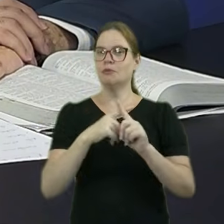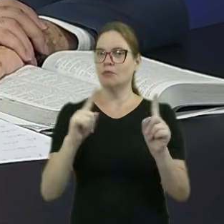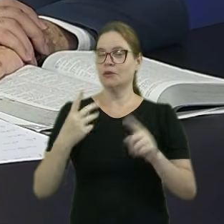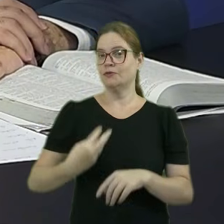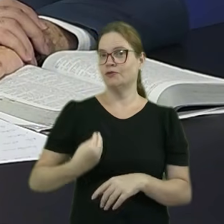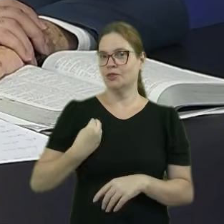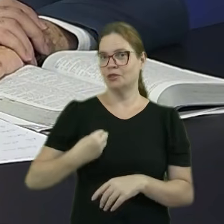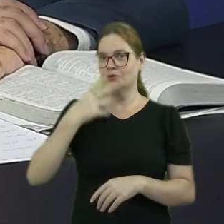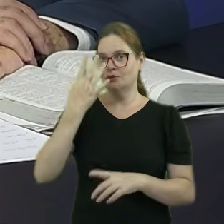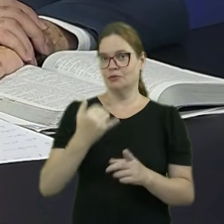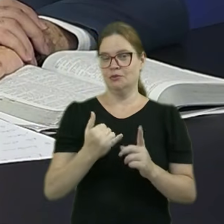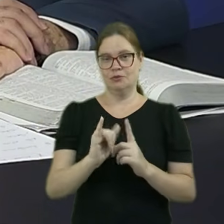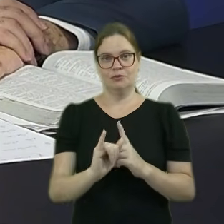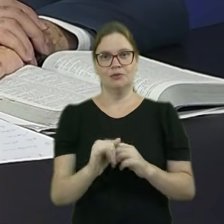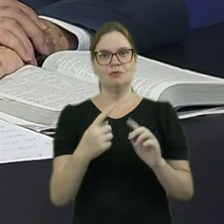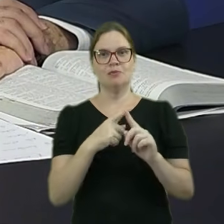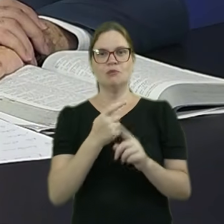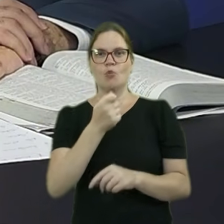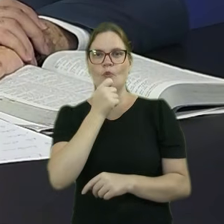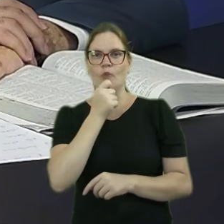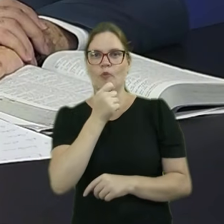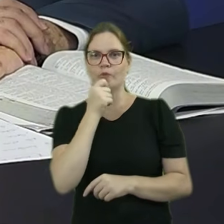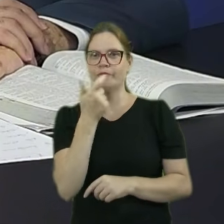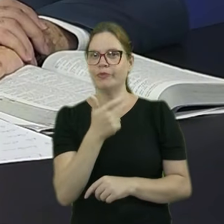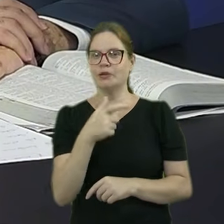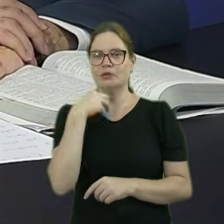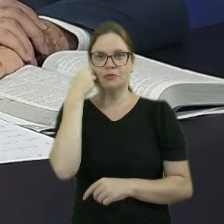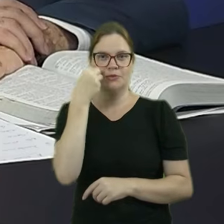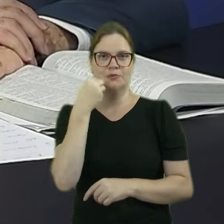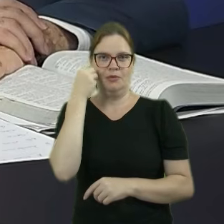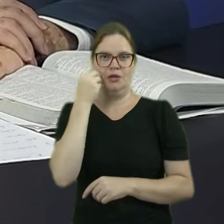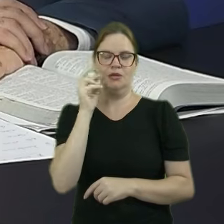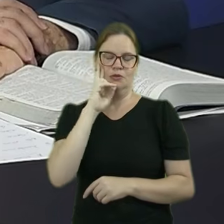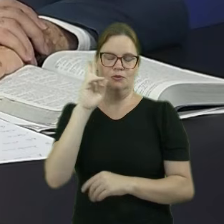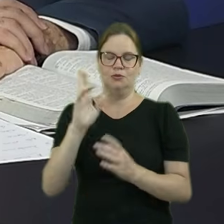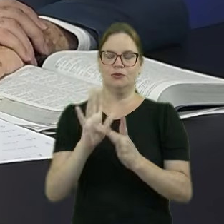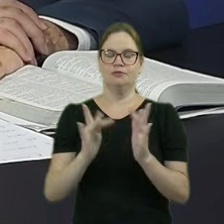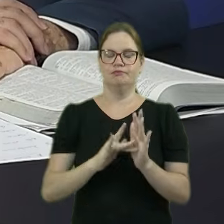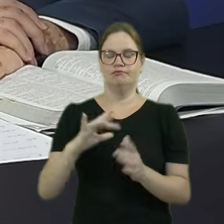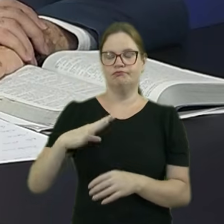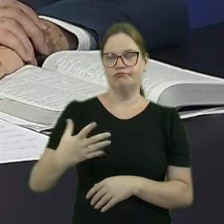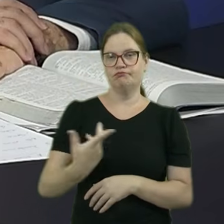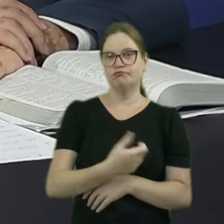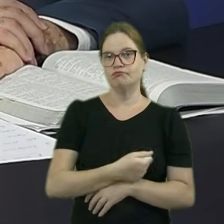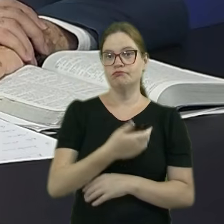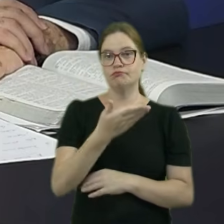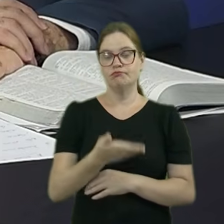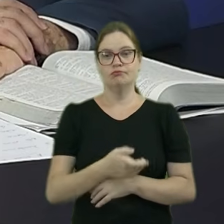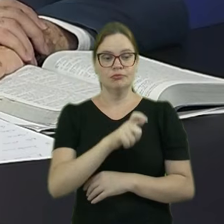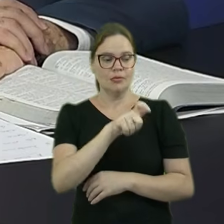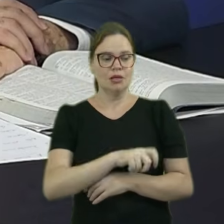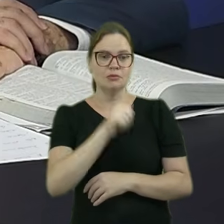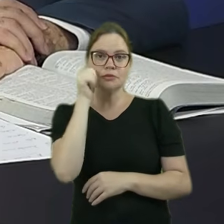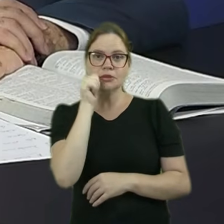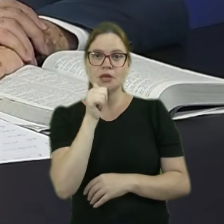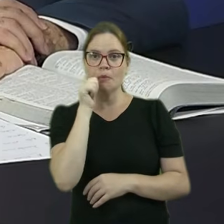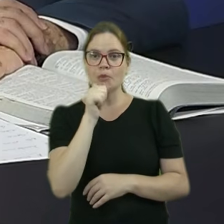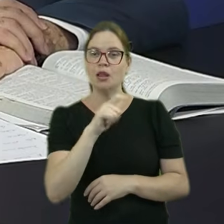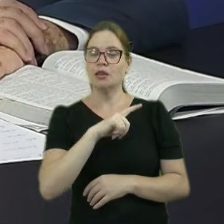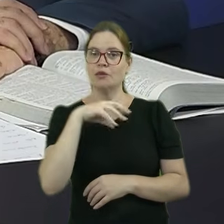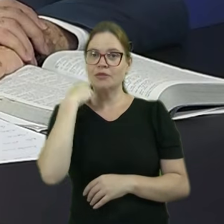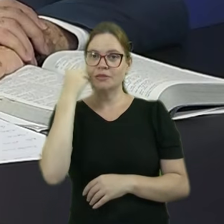ele não teve encontro com o Salvador ainda. E essa passagem dessa mulher, nós podemos falar claramente,